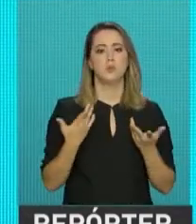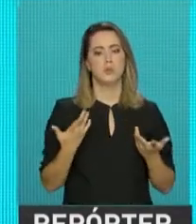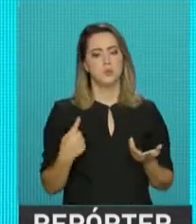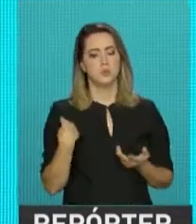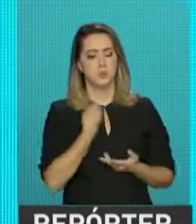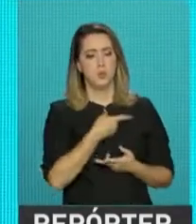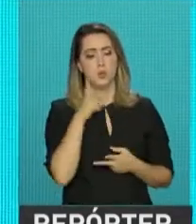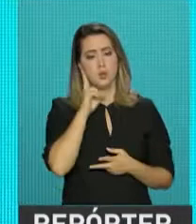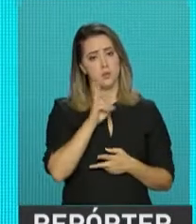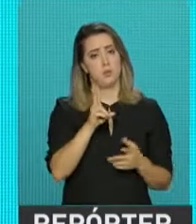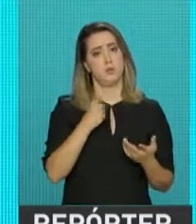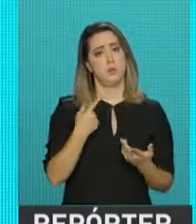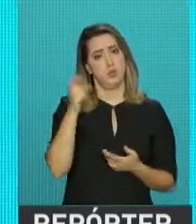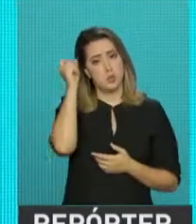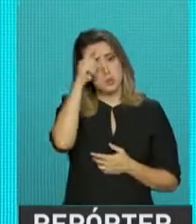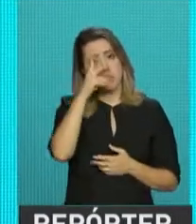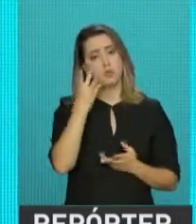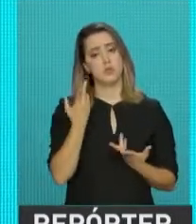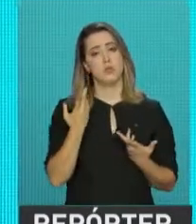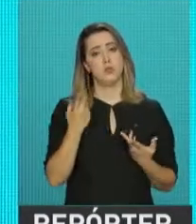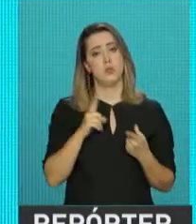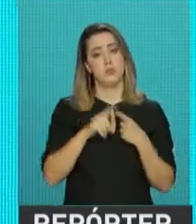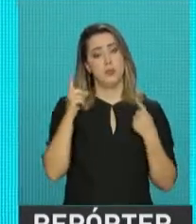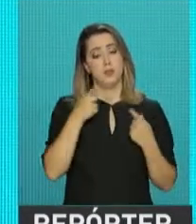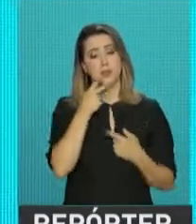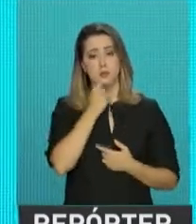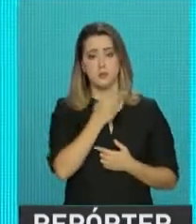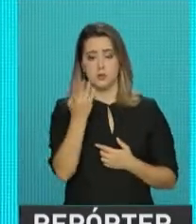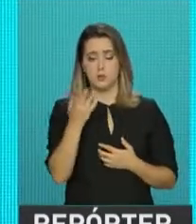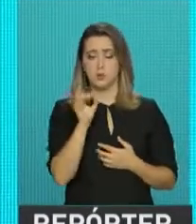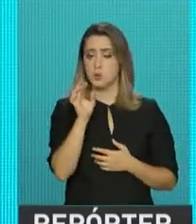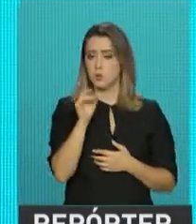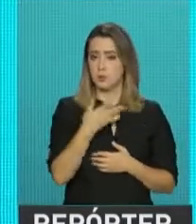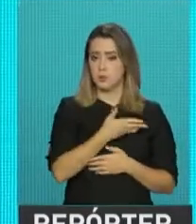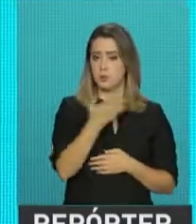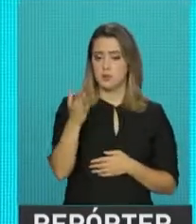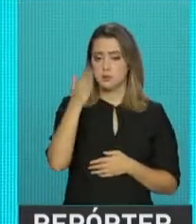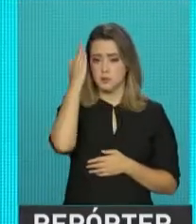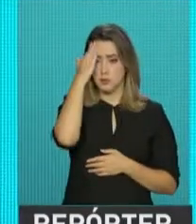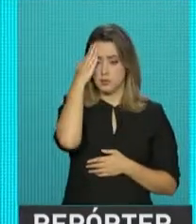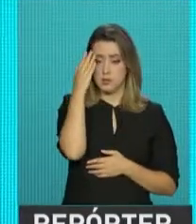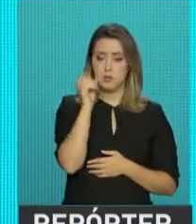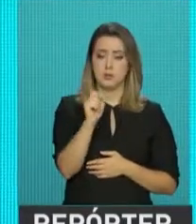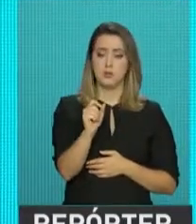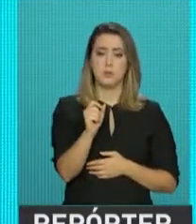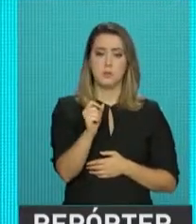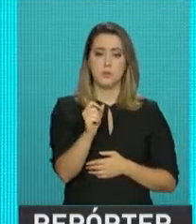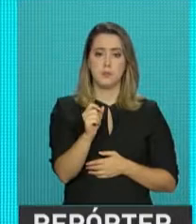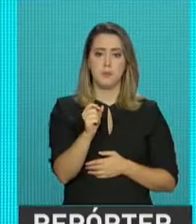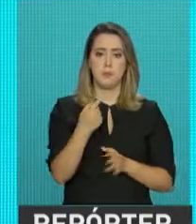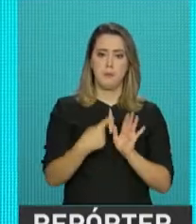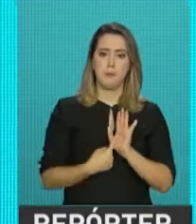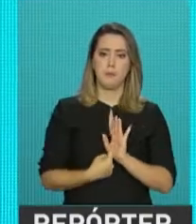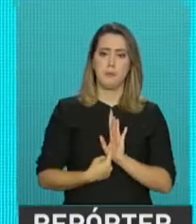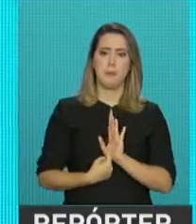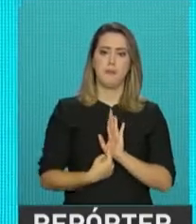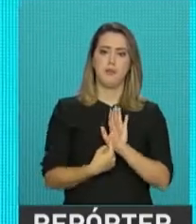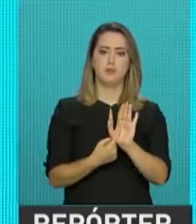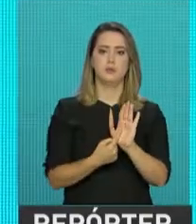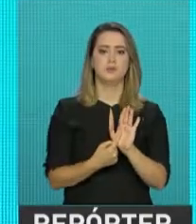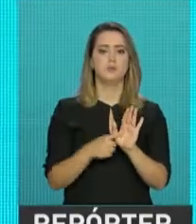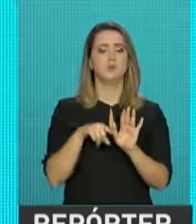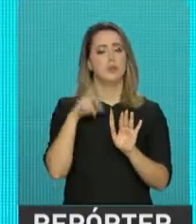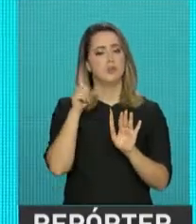não são fáceis eu acho mencionarei apenas para a revelar as suas